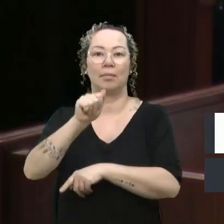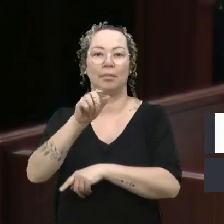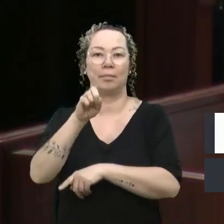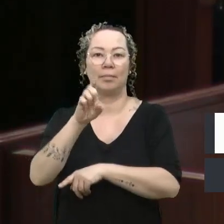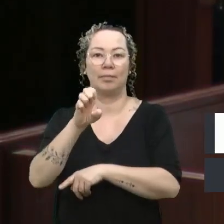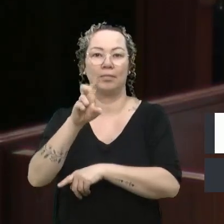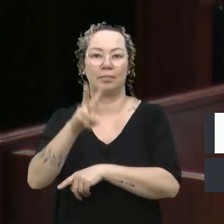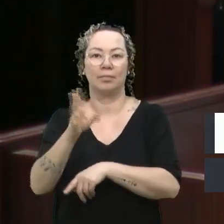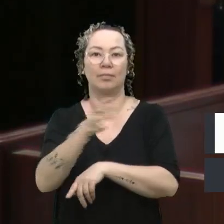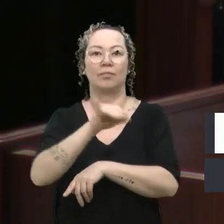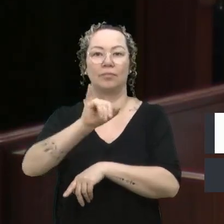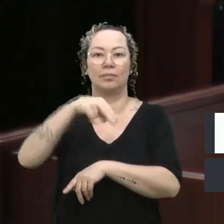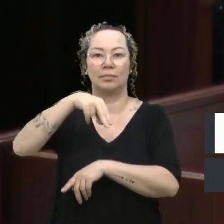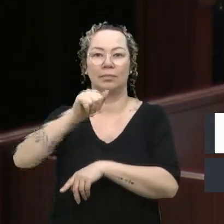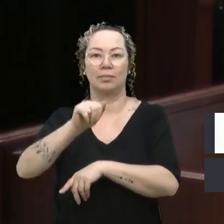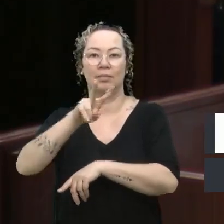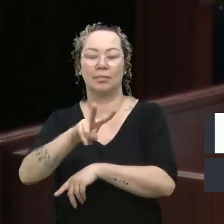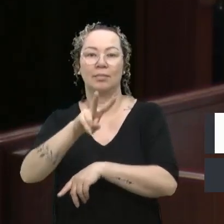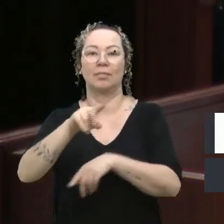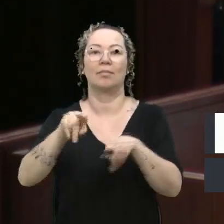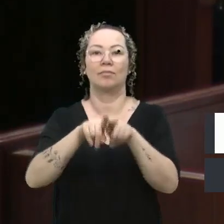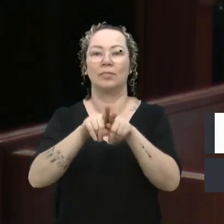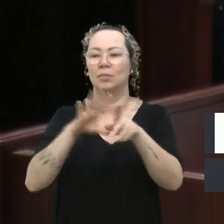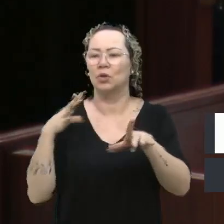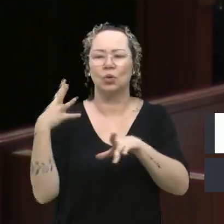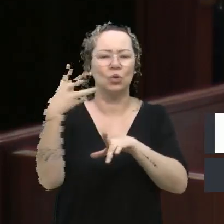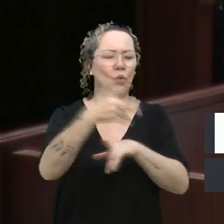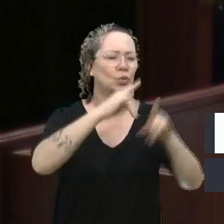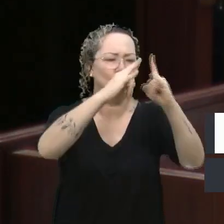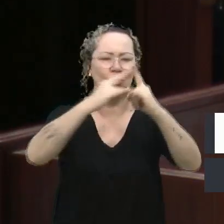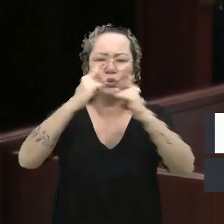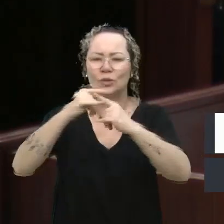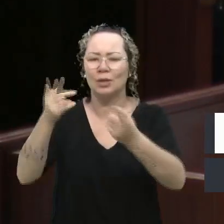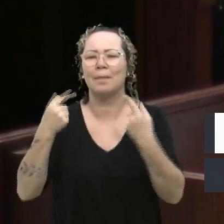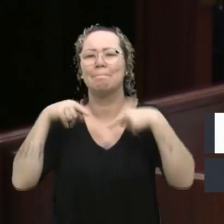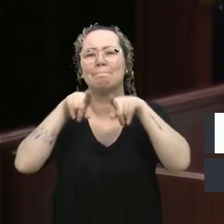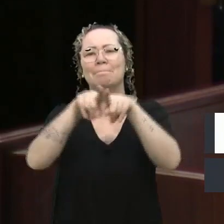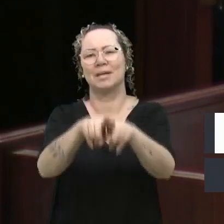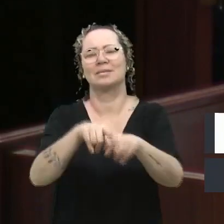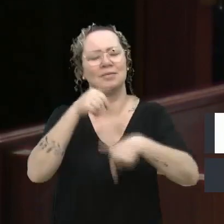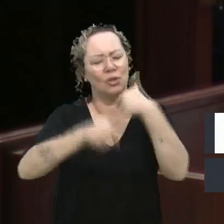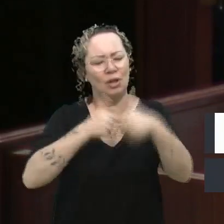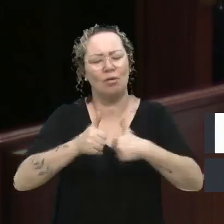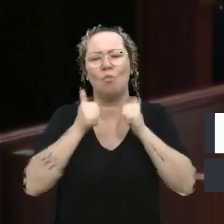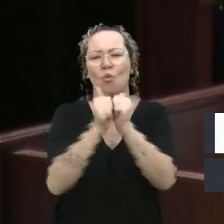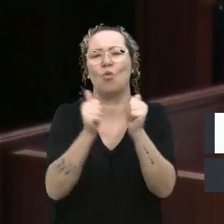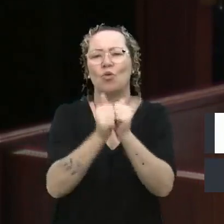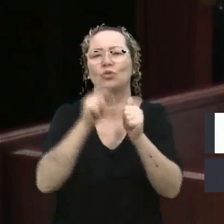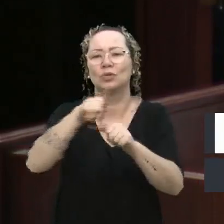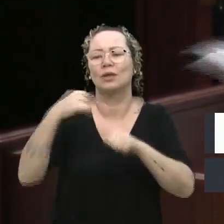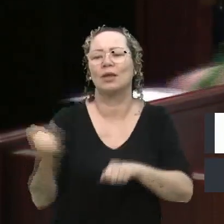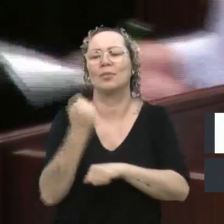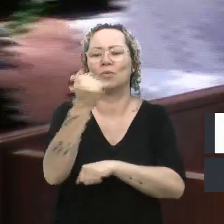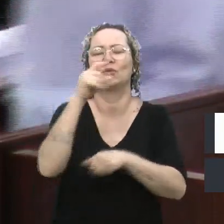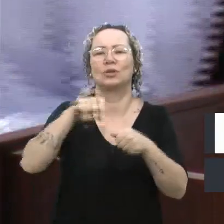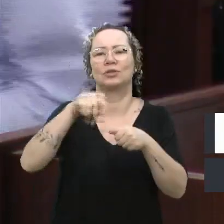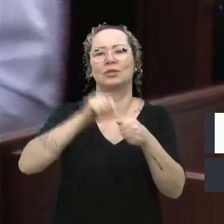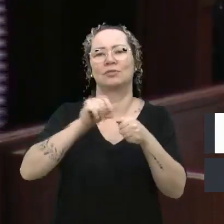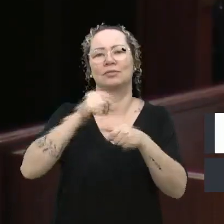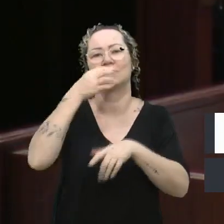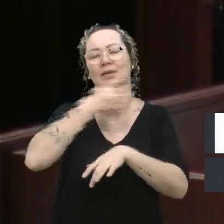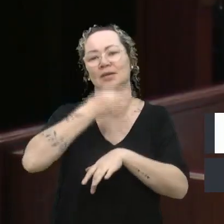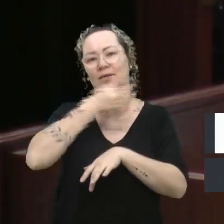o TEACOLE, que tem sido um parceiro incrível nas políticas públicas e tem feito toda a diferença aqui no município de Caxias do